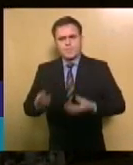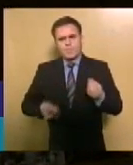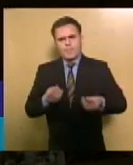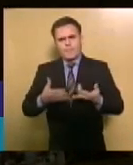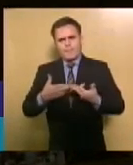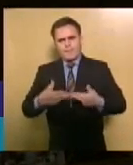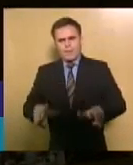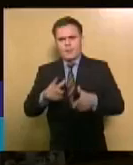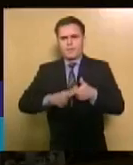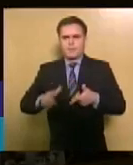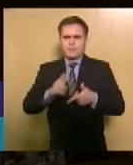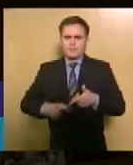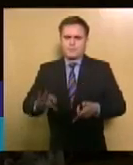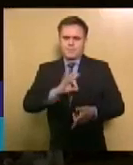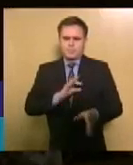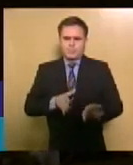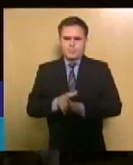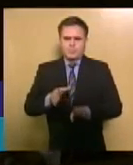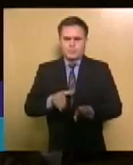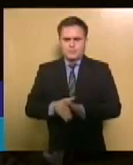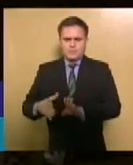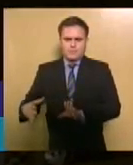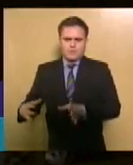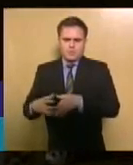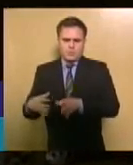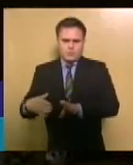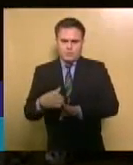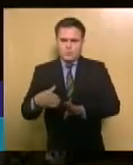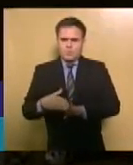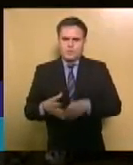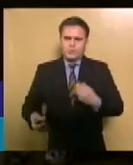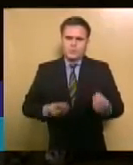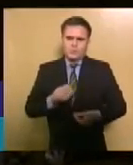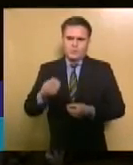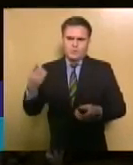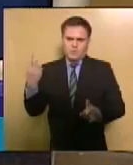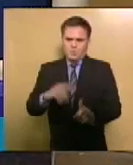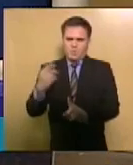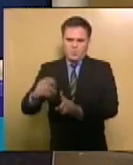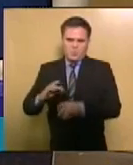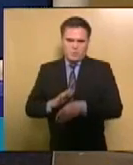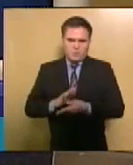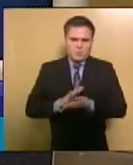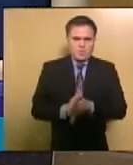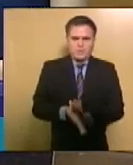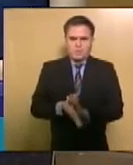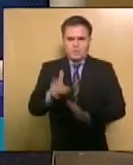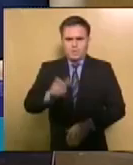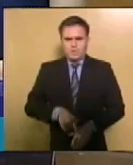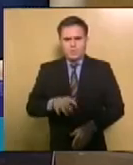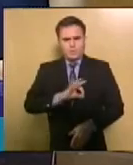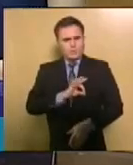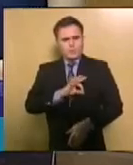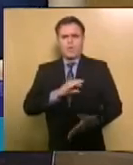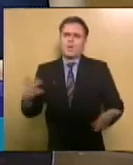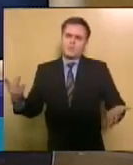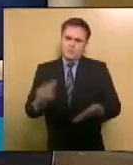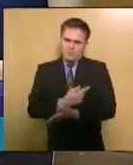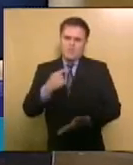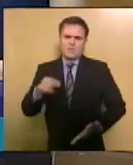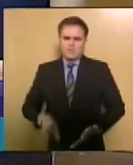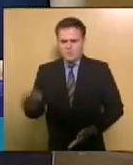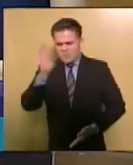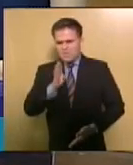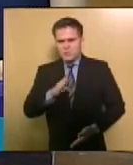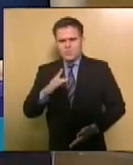problema de polícia orientado paraa inteligência com sucateamento das polícias civis do Brasil que essa é uma realidade que nós a gente essa